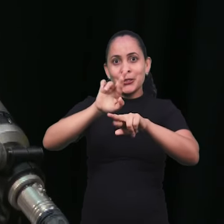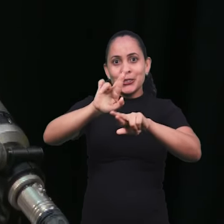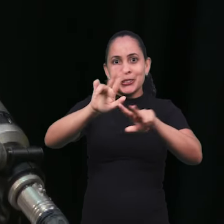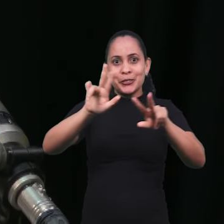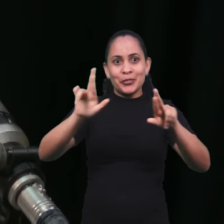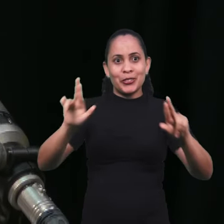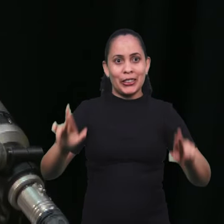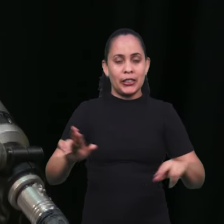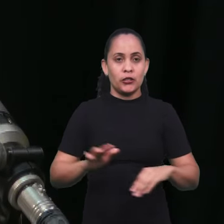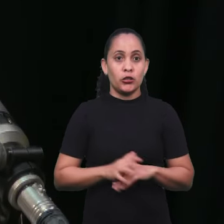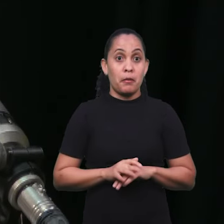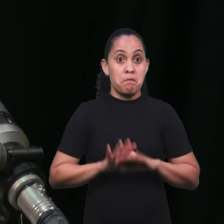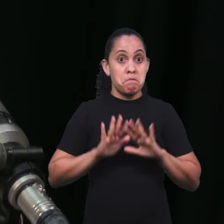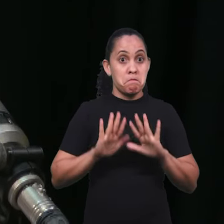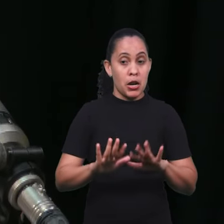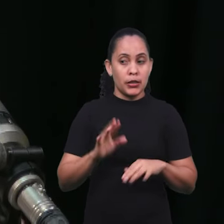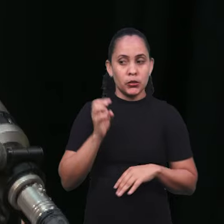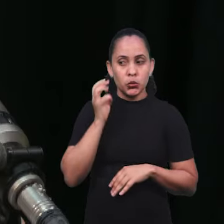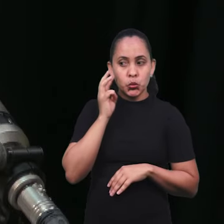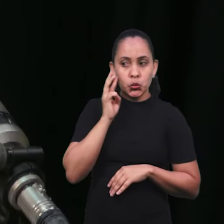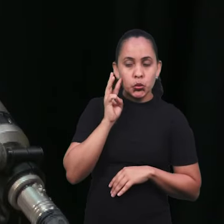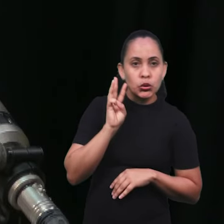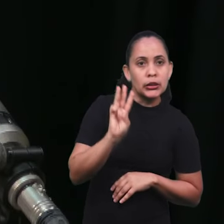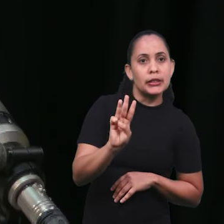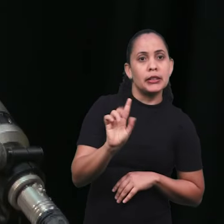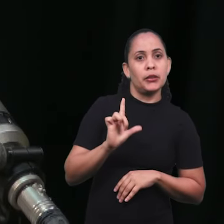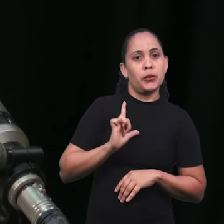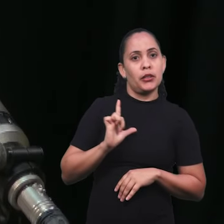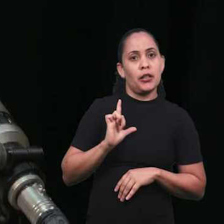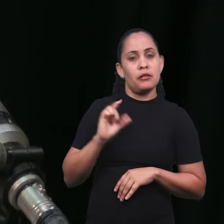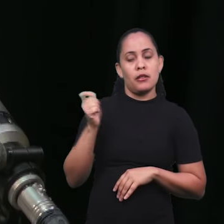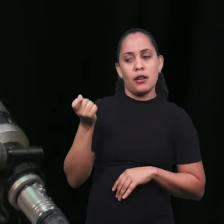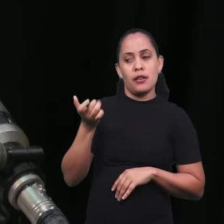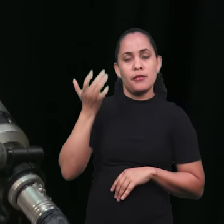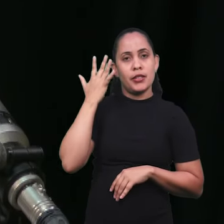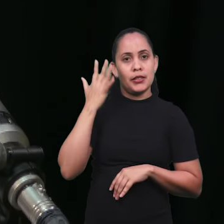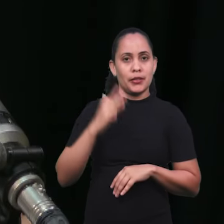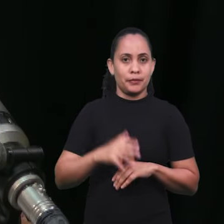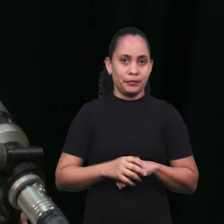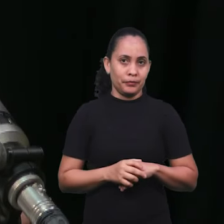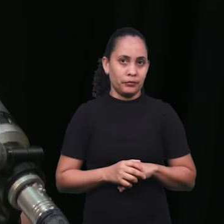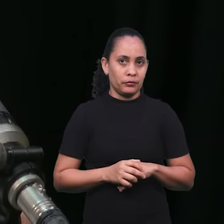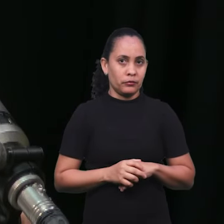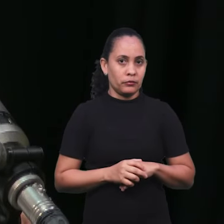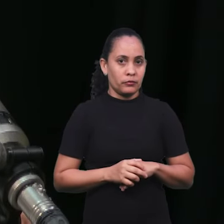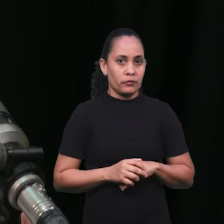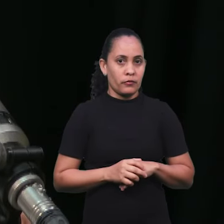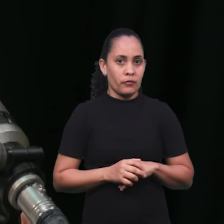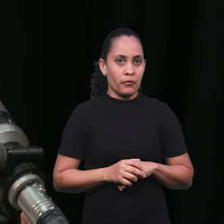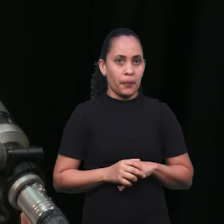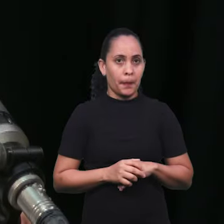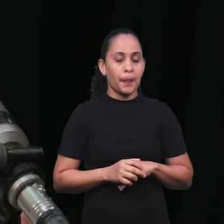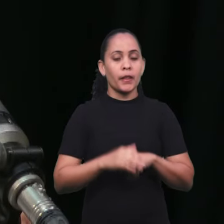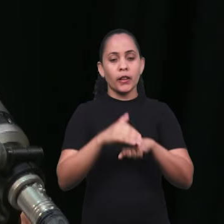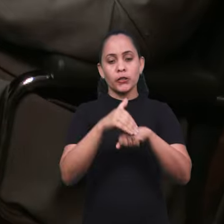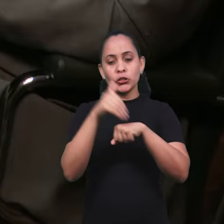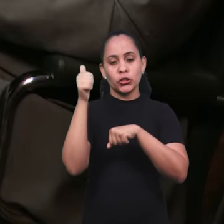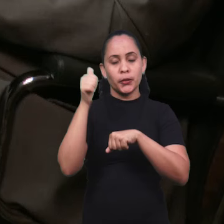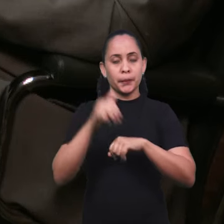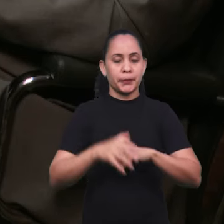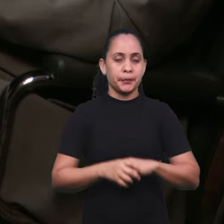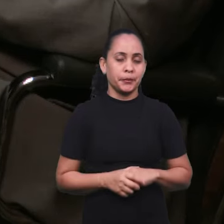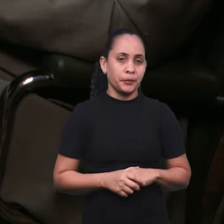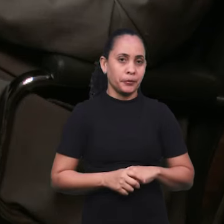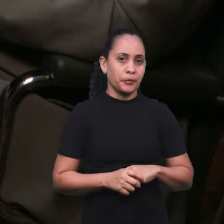diferentes, mas no terceiro, a revelação do projeto veio. Aí chamou pela 4ª